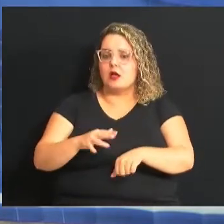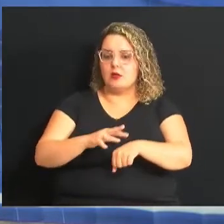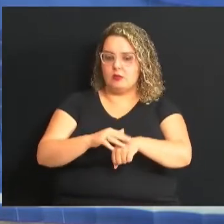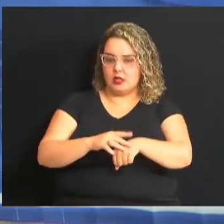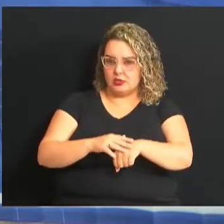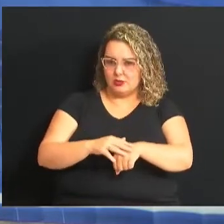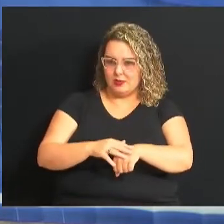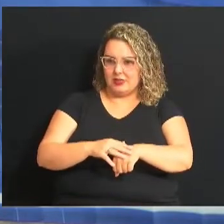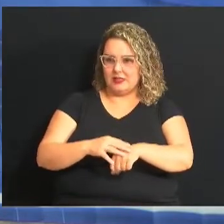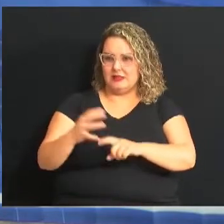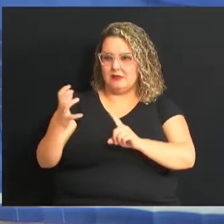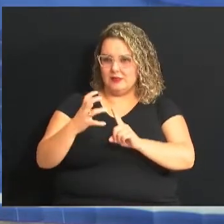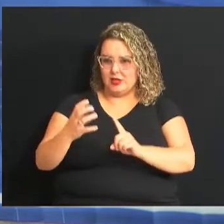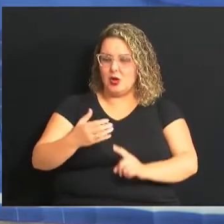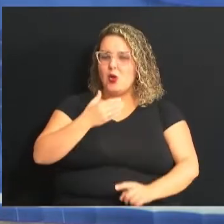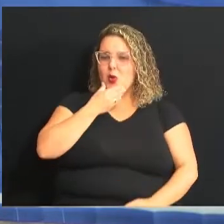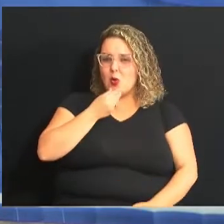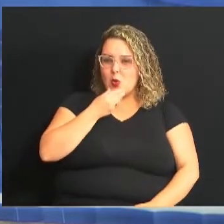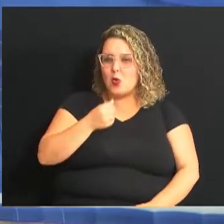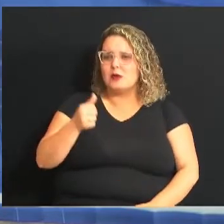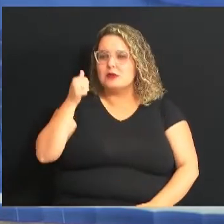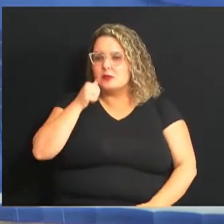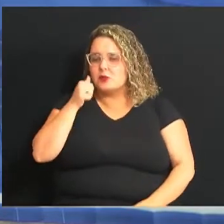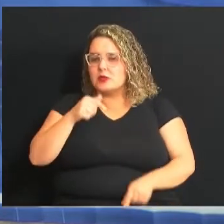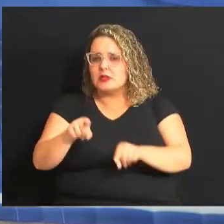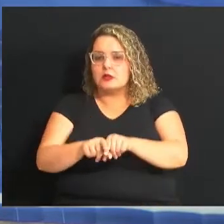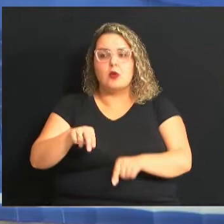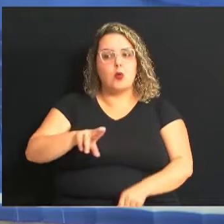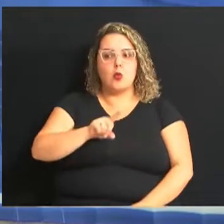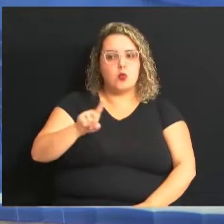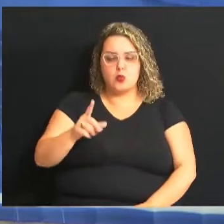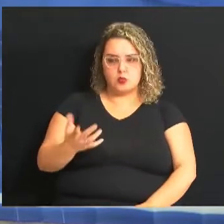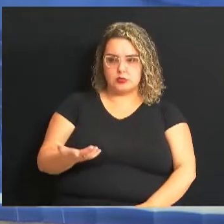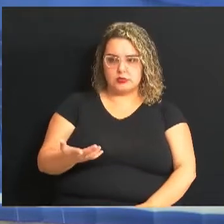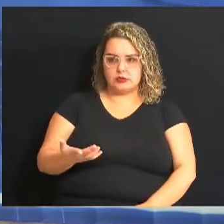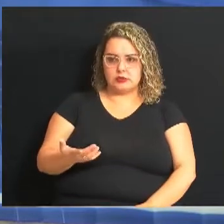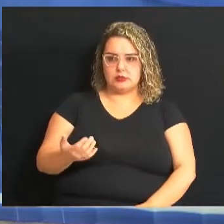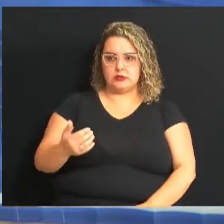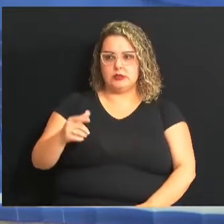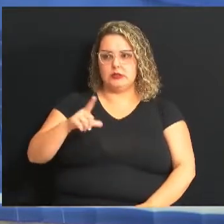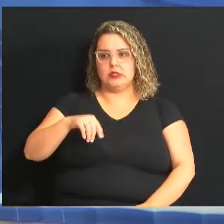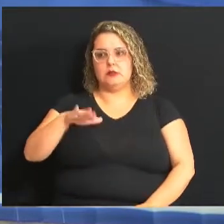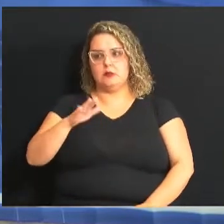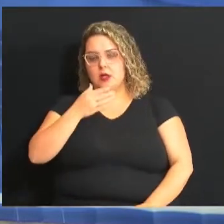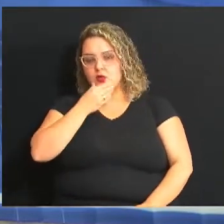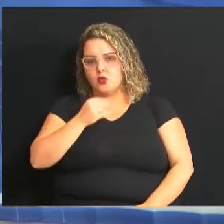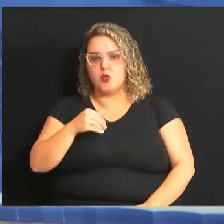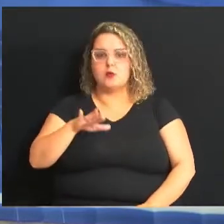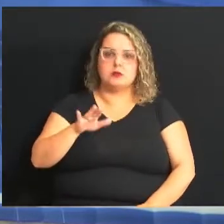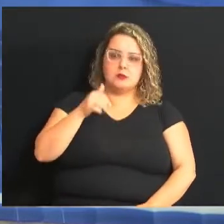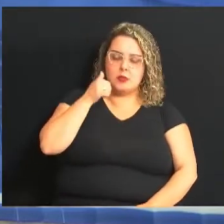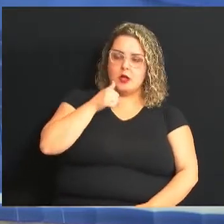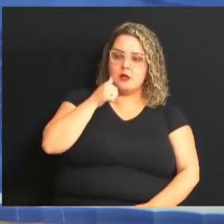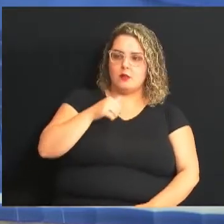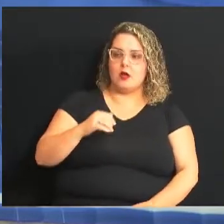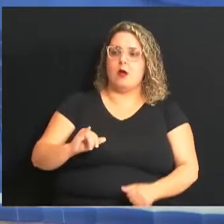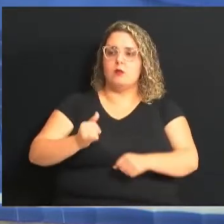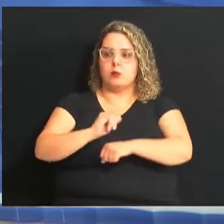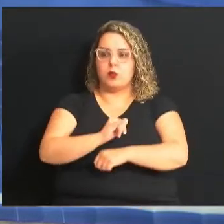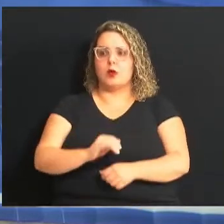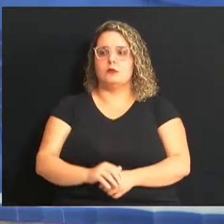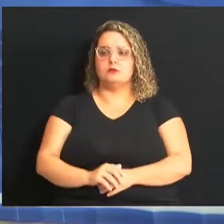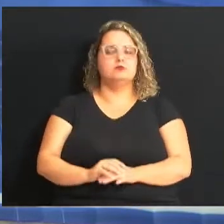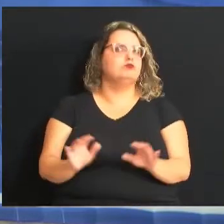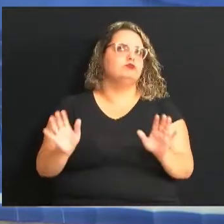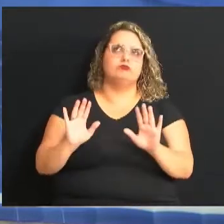tanto homens quanto mulheres ou não? Tem mais homens ou tem mais mulheres obesos? Não,